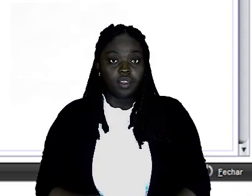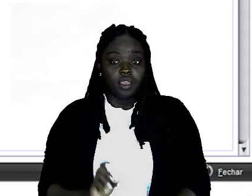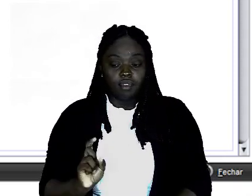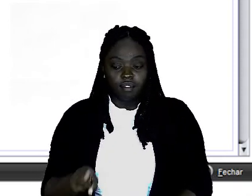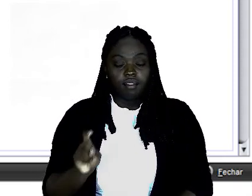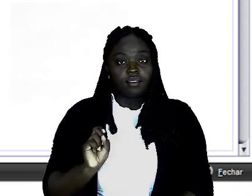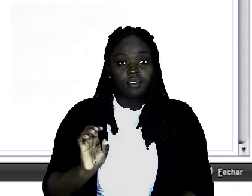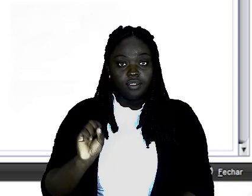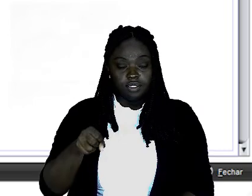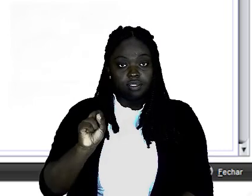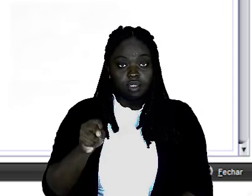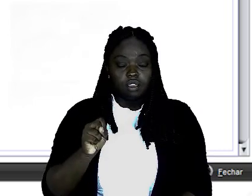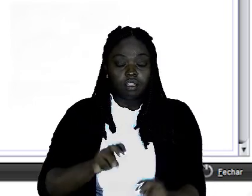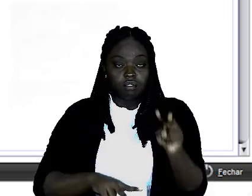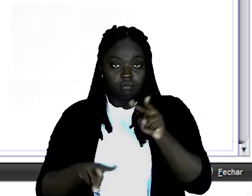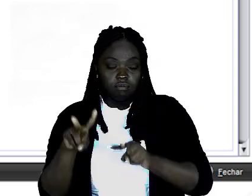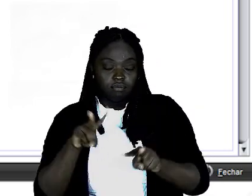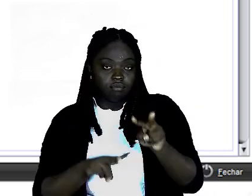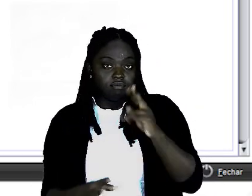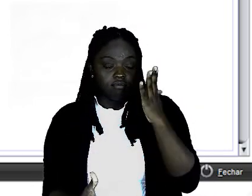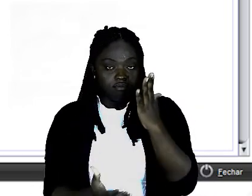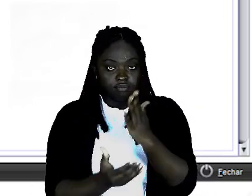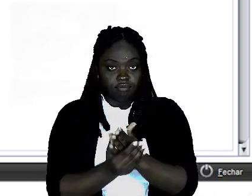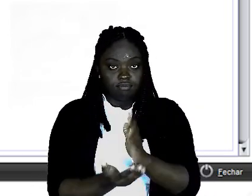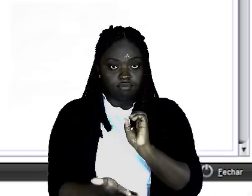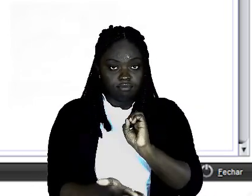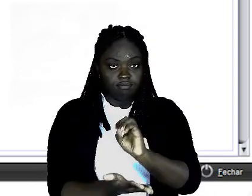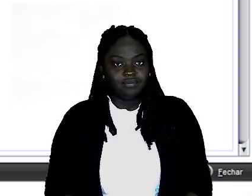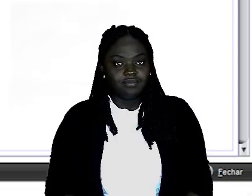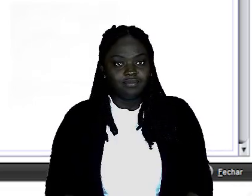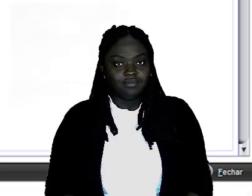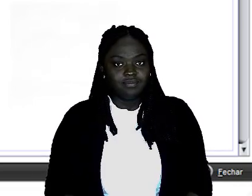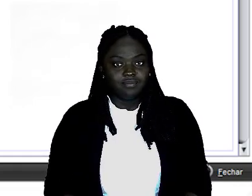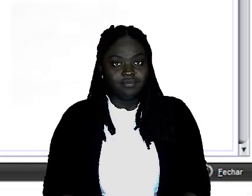Sim para visualizar o arquivo a ser enviado.